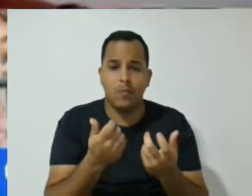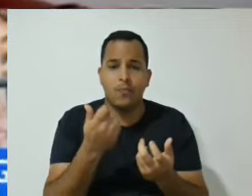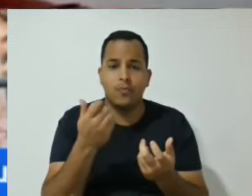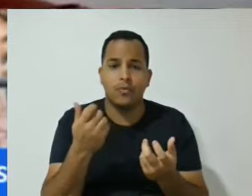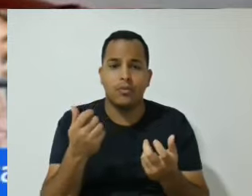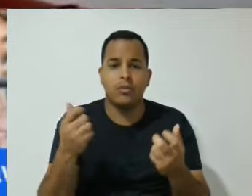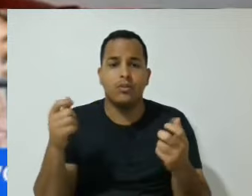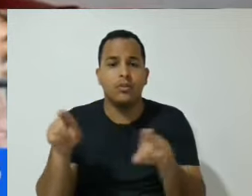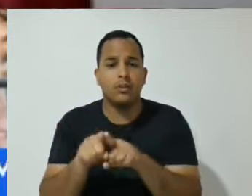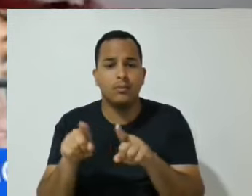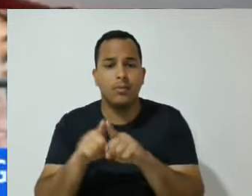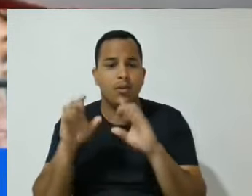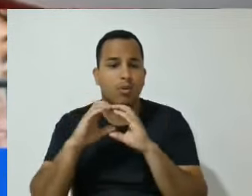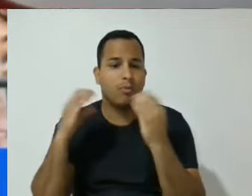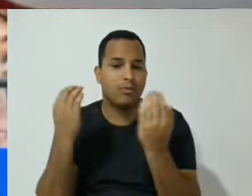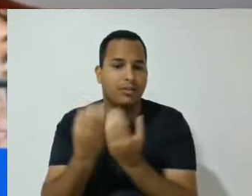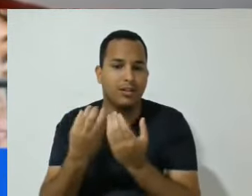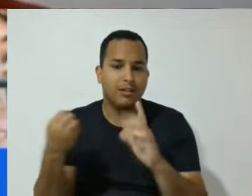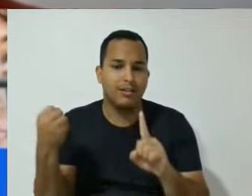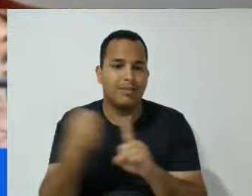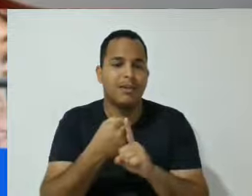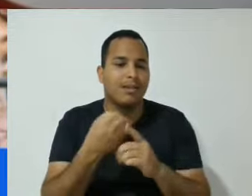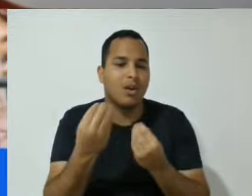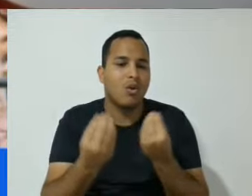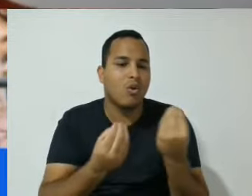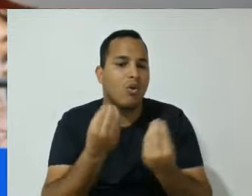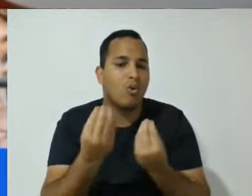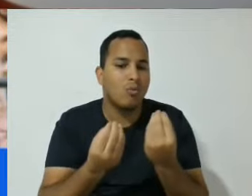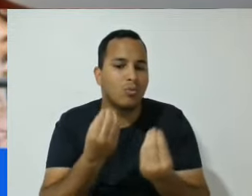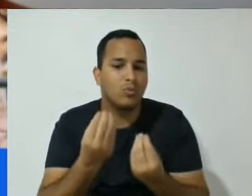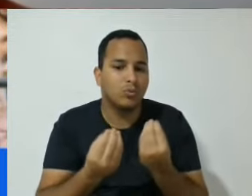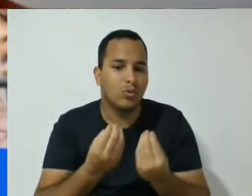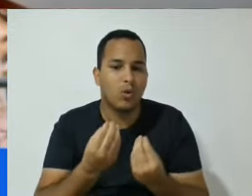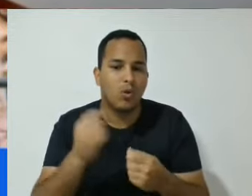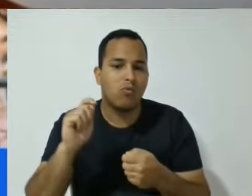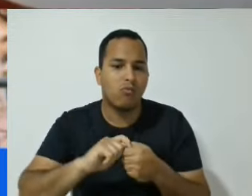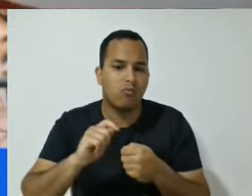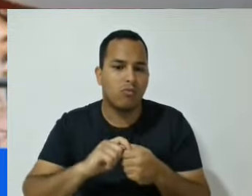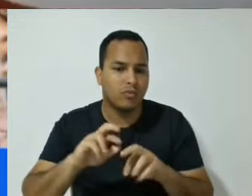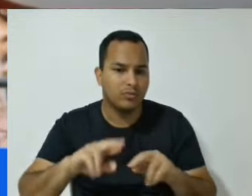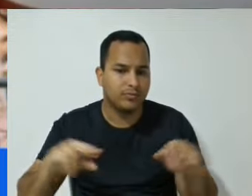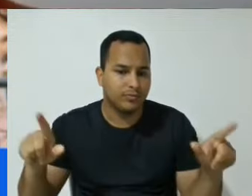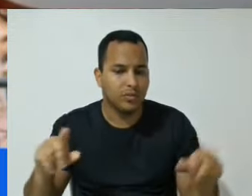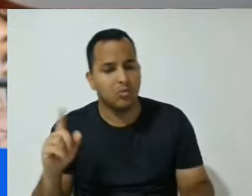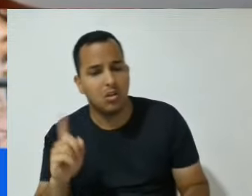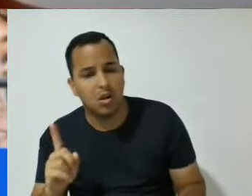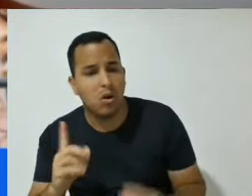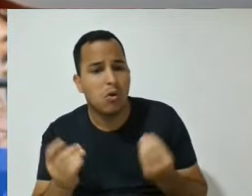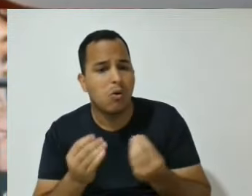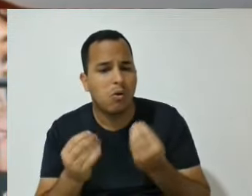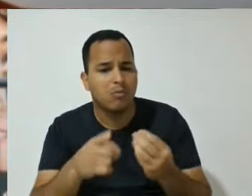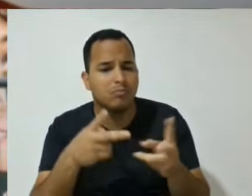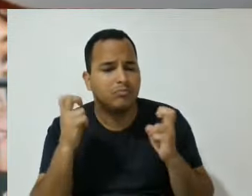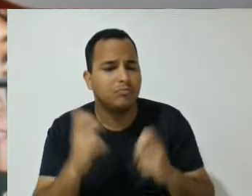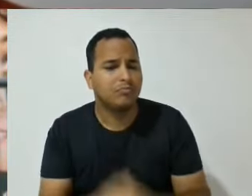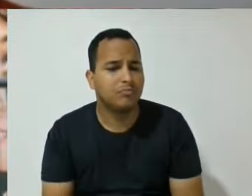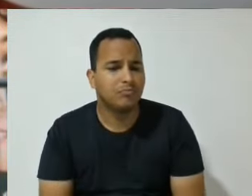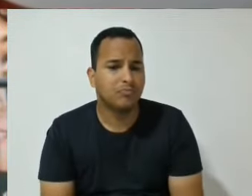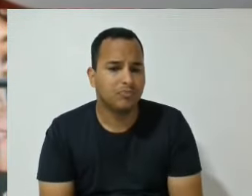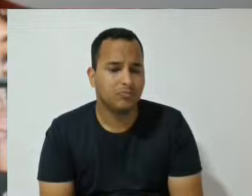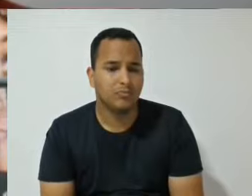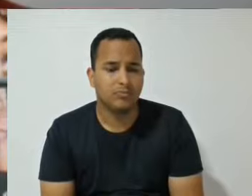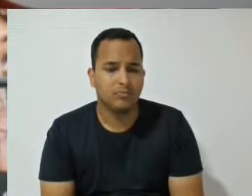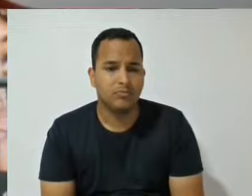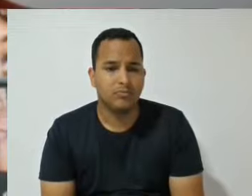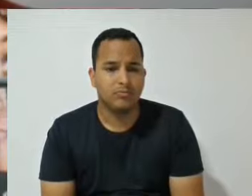comunidade? Como que você acha que isso impacta a comunidade? Como que faz um diferencial ou não? Como que você percebe isso?